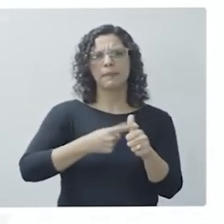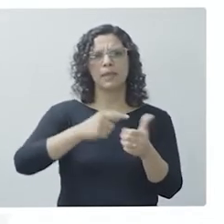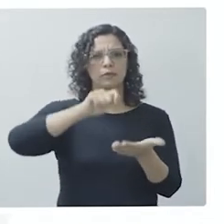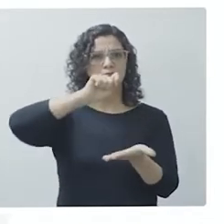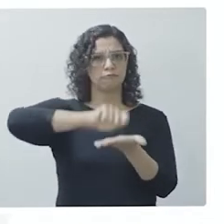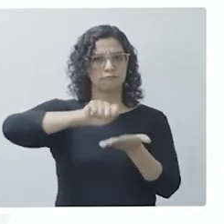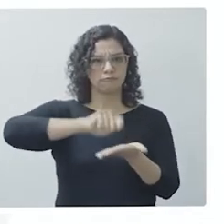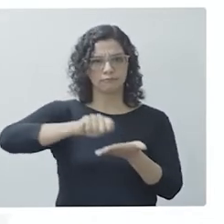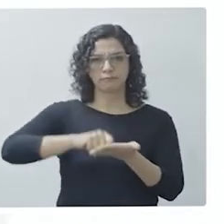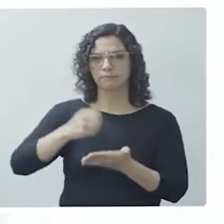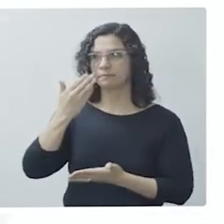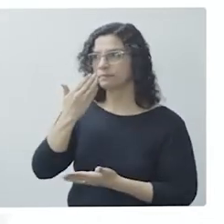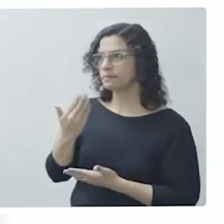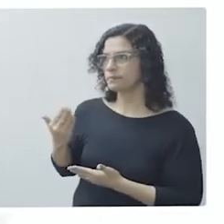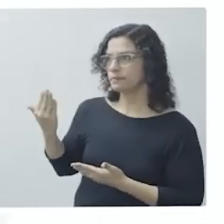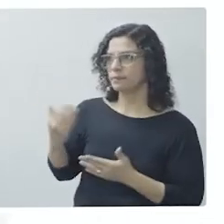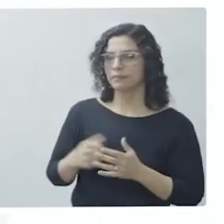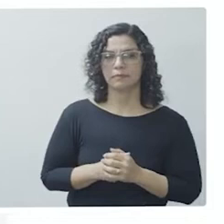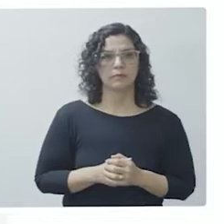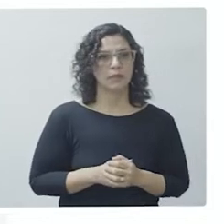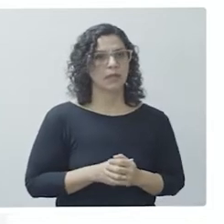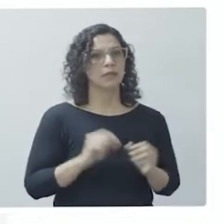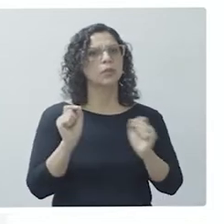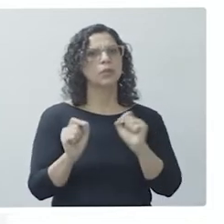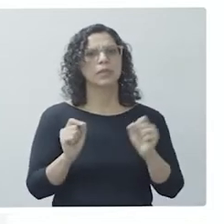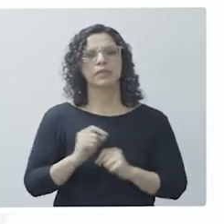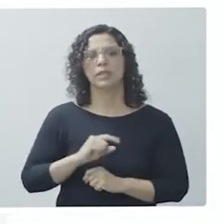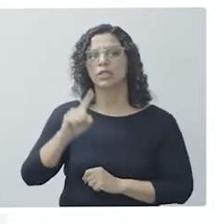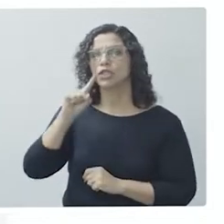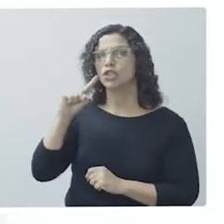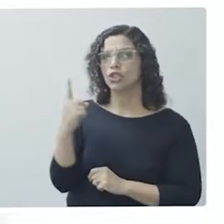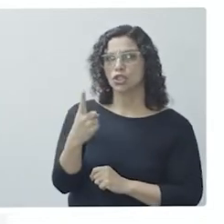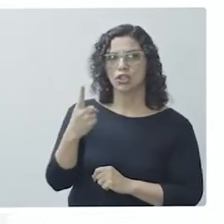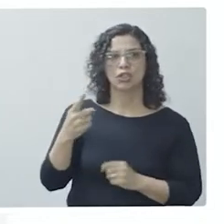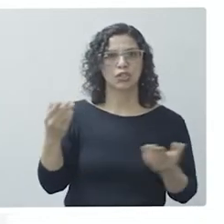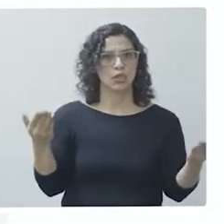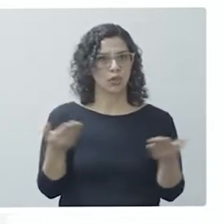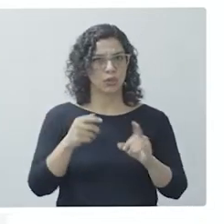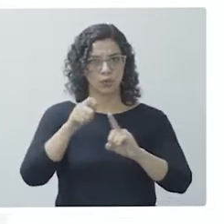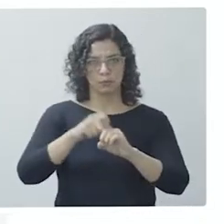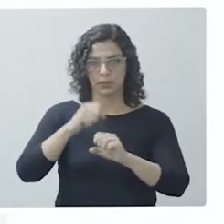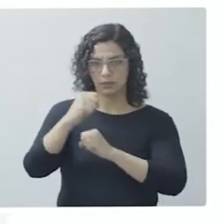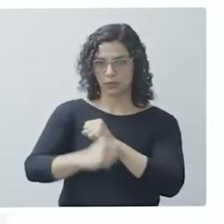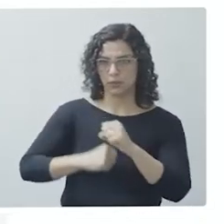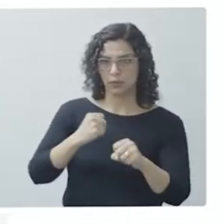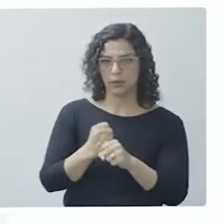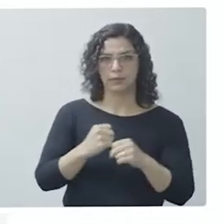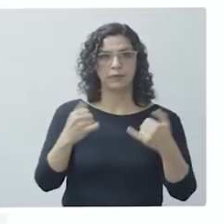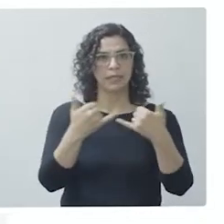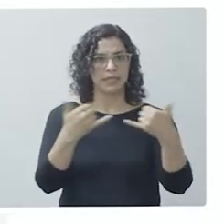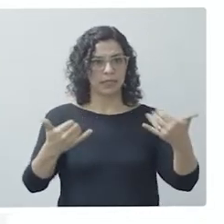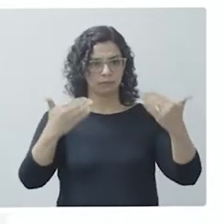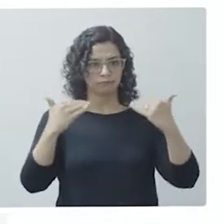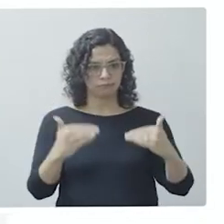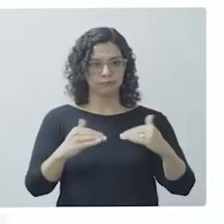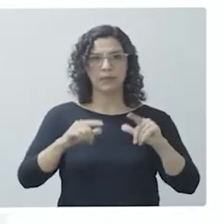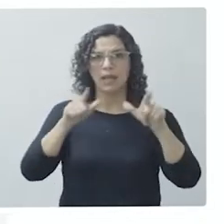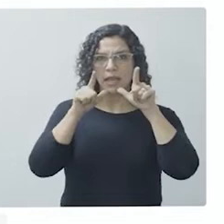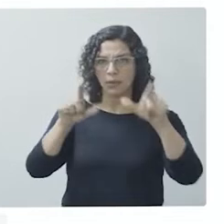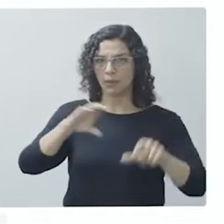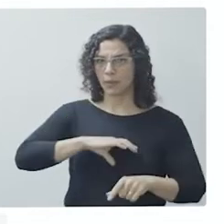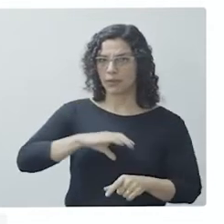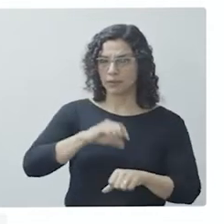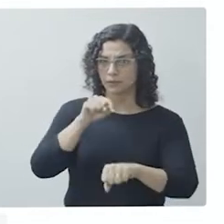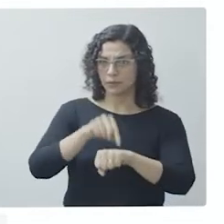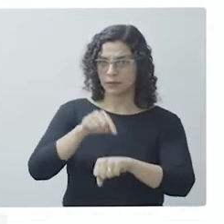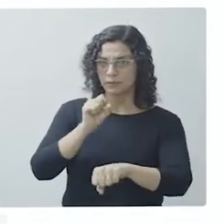primeiro registro, colocando lá a data, o dia, o mês e o ano, língua portuguesa. Eu